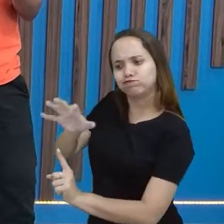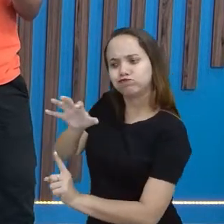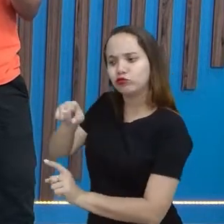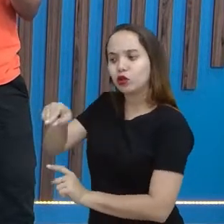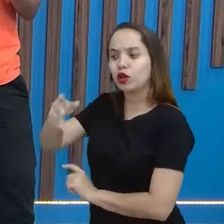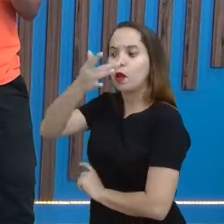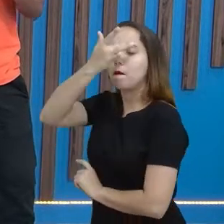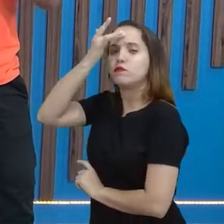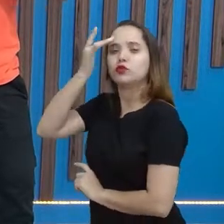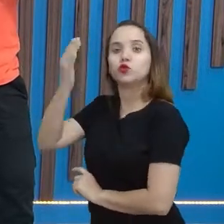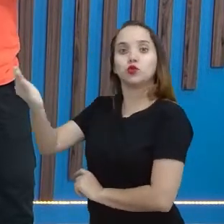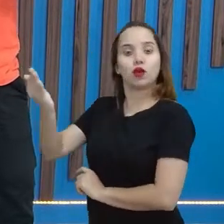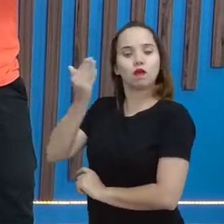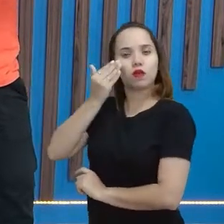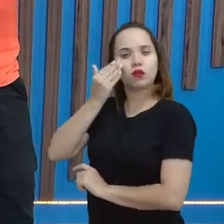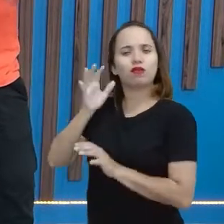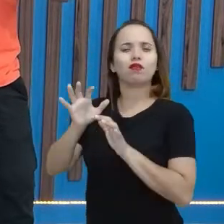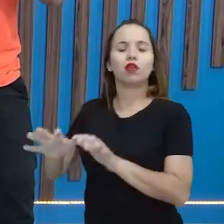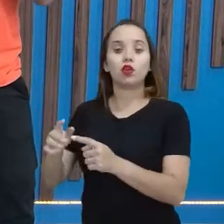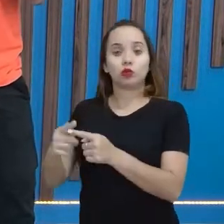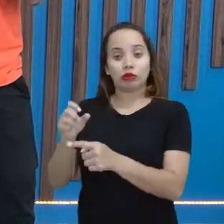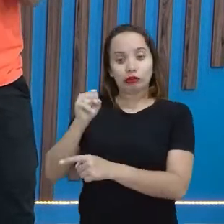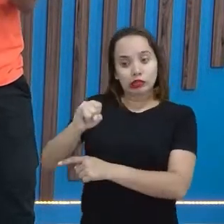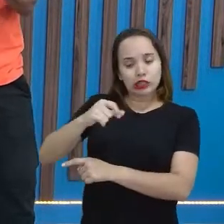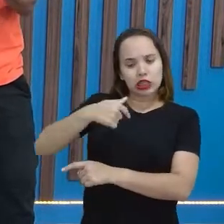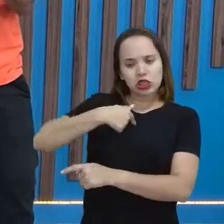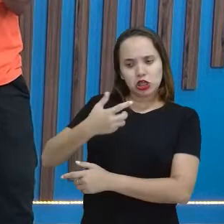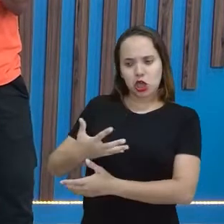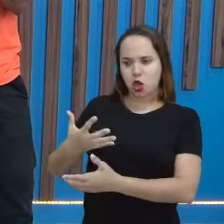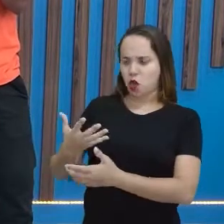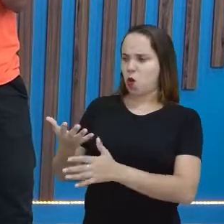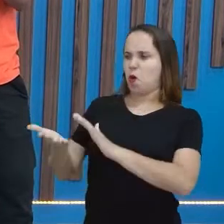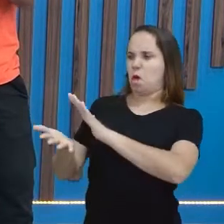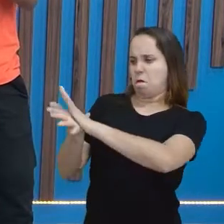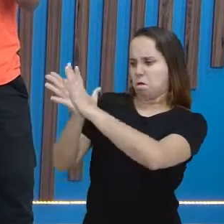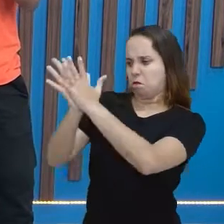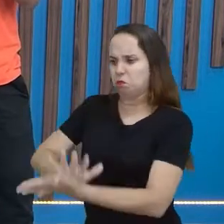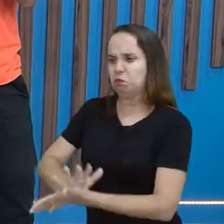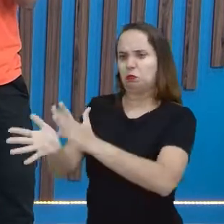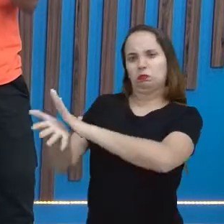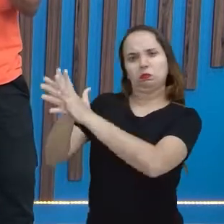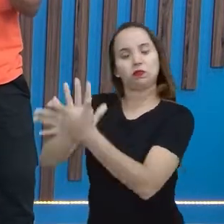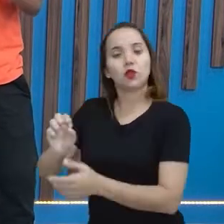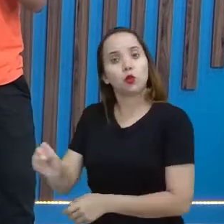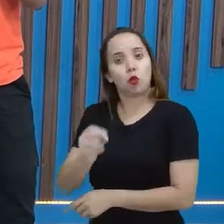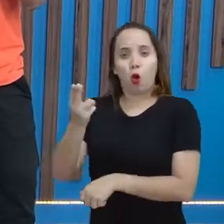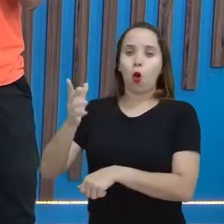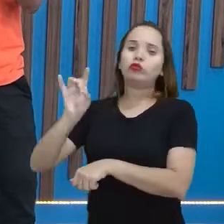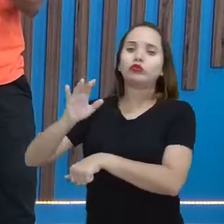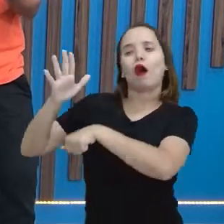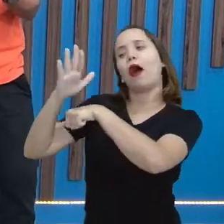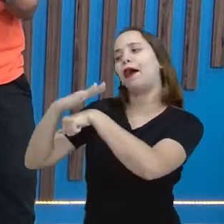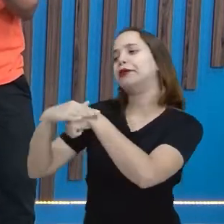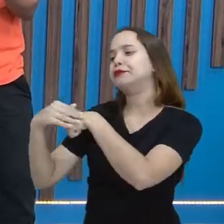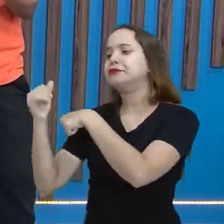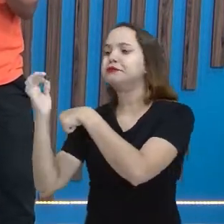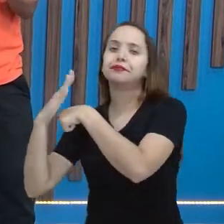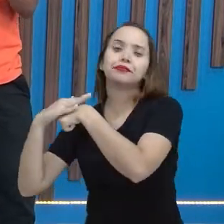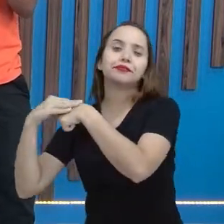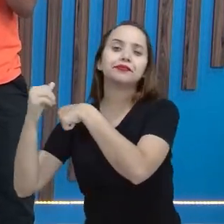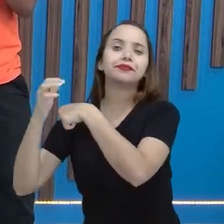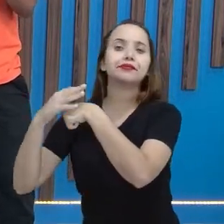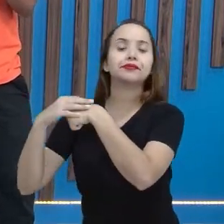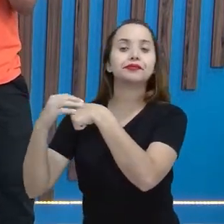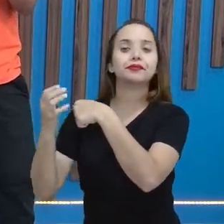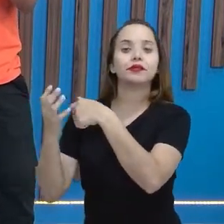entenda isso aí. Porque se a gente reage com mais intolerância... Passando a mão na cabeça, né? Também, ou sendo agressivo até,